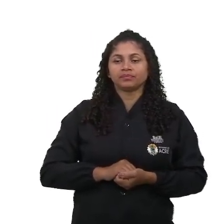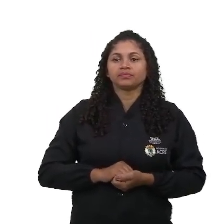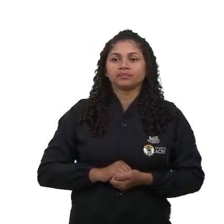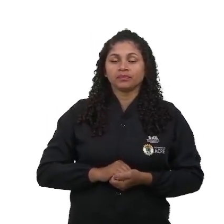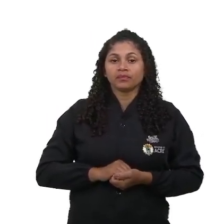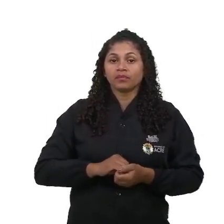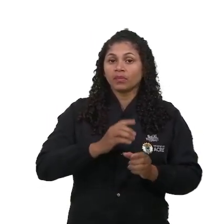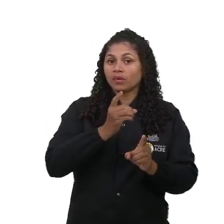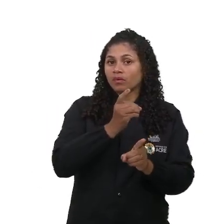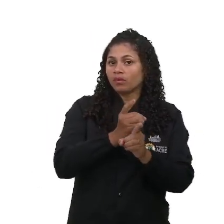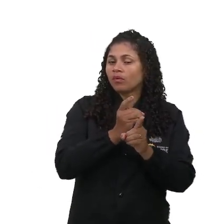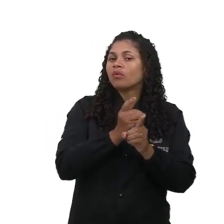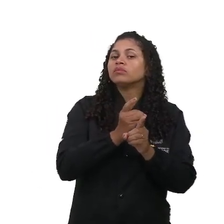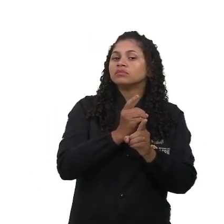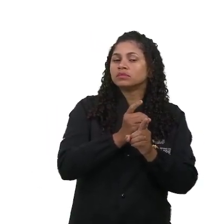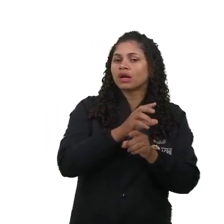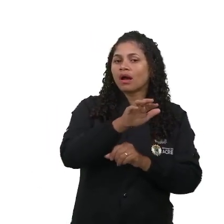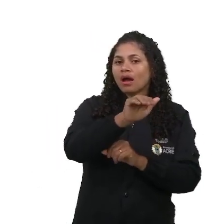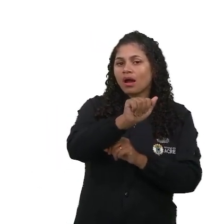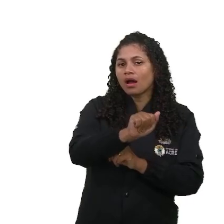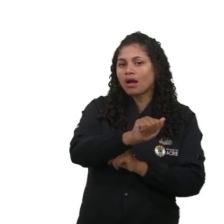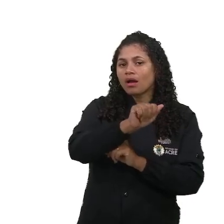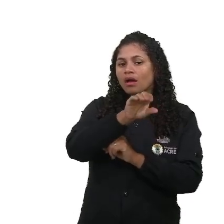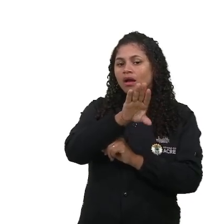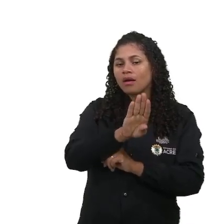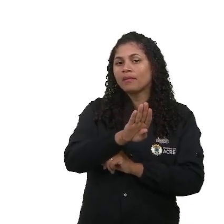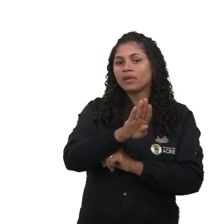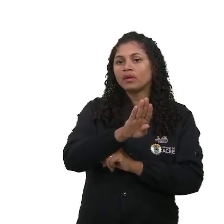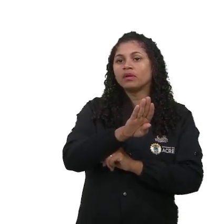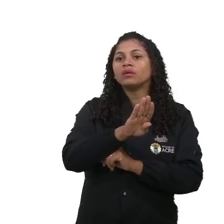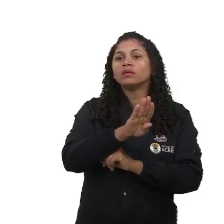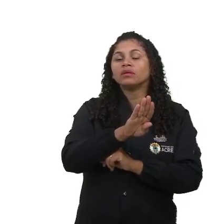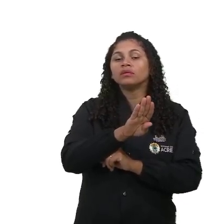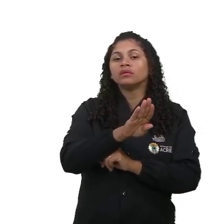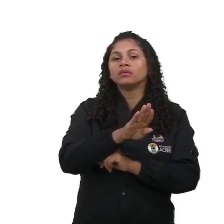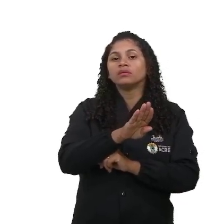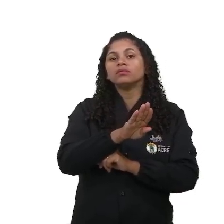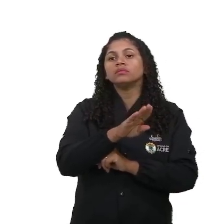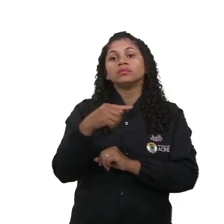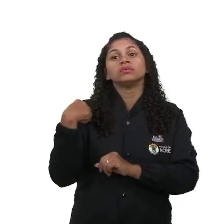AB, nós vamos fazer a subtração